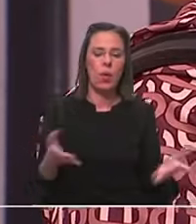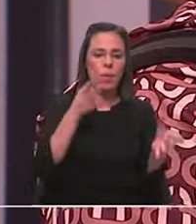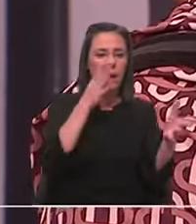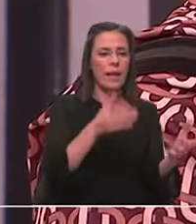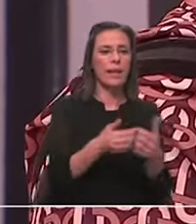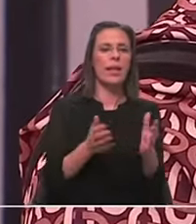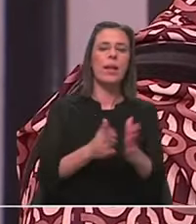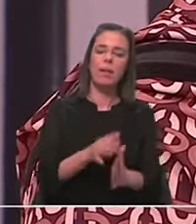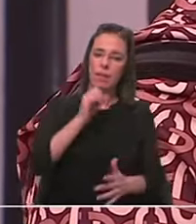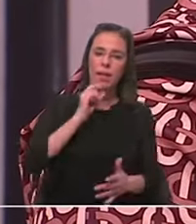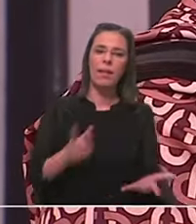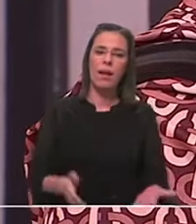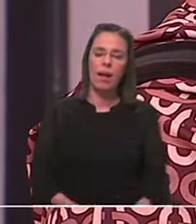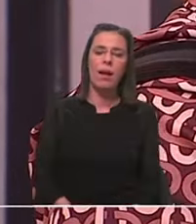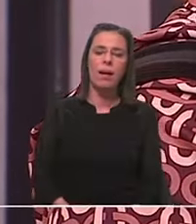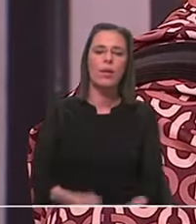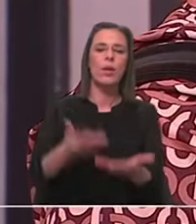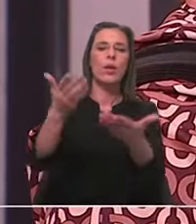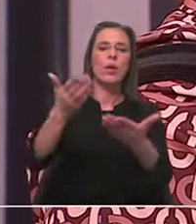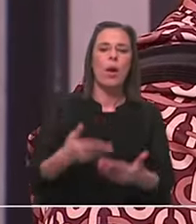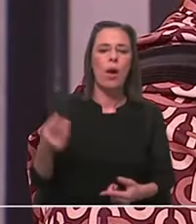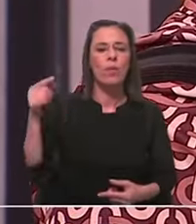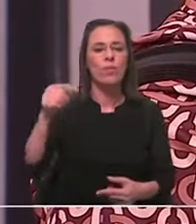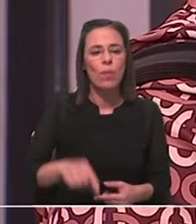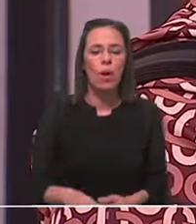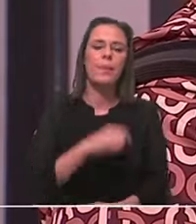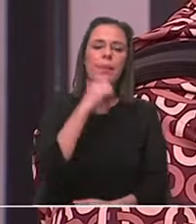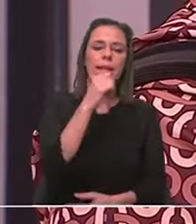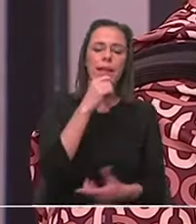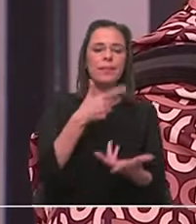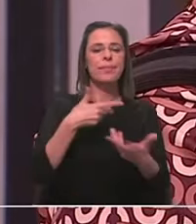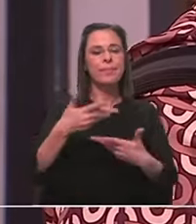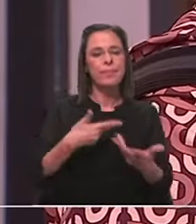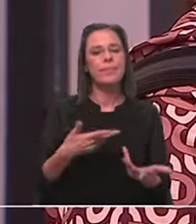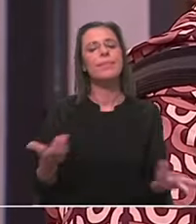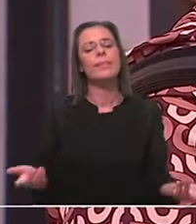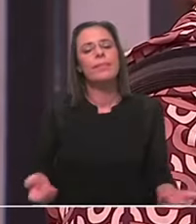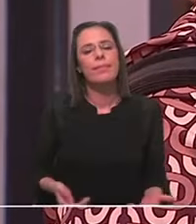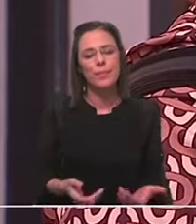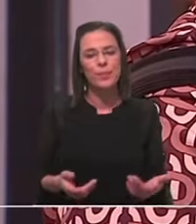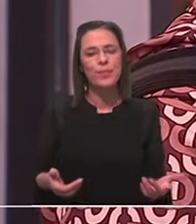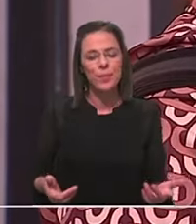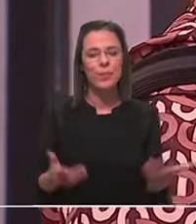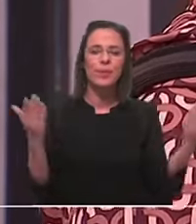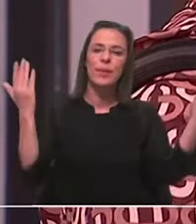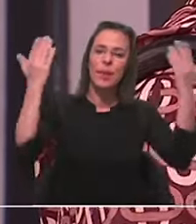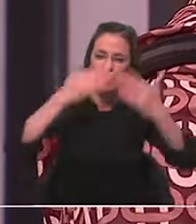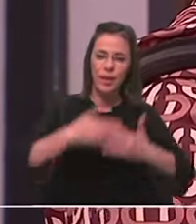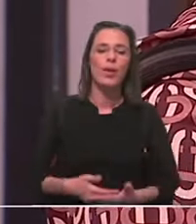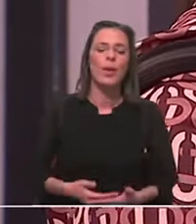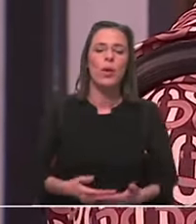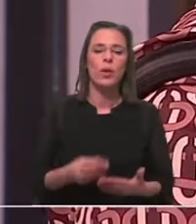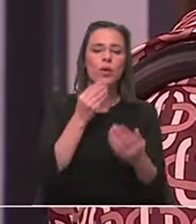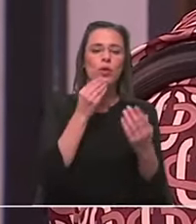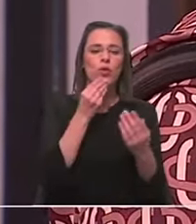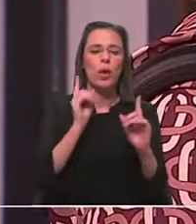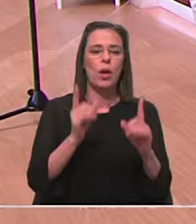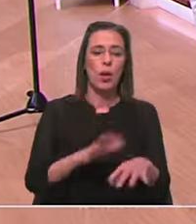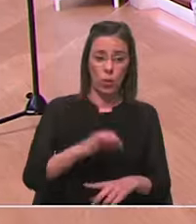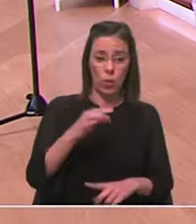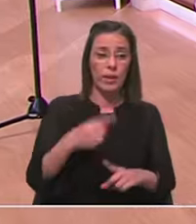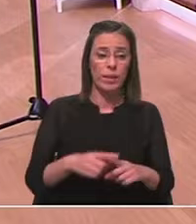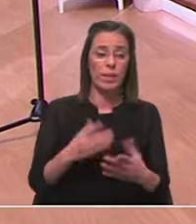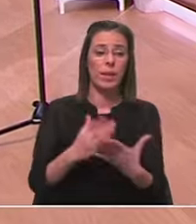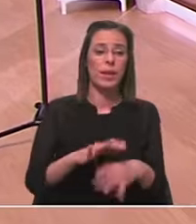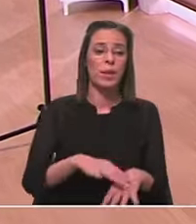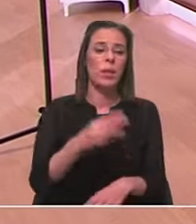gente? Consigo. Os convidados chegam, há sempre ali um momento de partilha. Eu acho que durante a noite... O jantar começa às 8h30 até